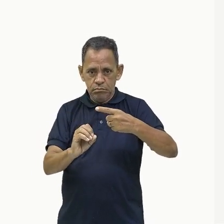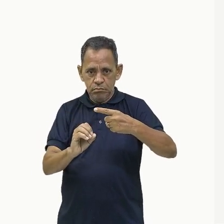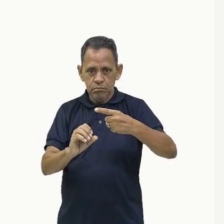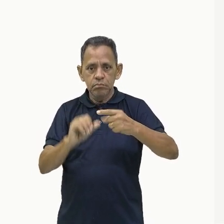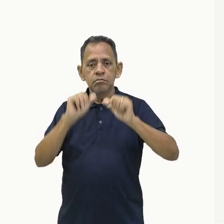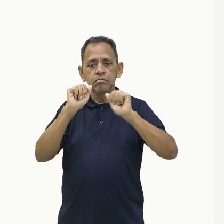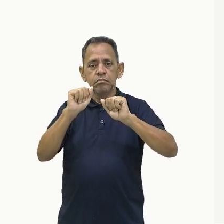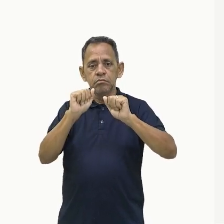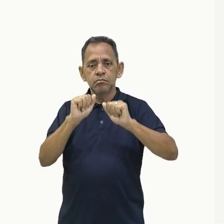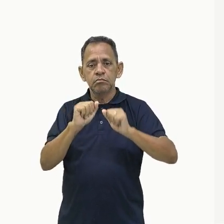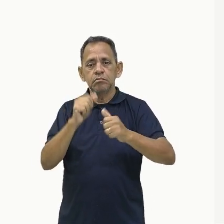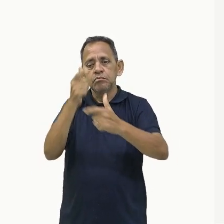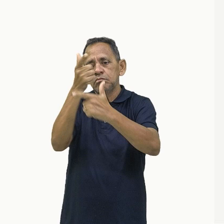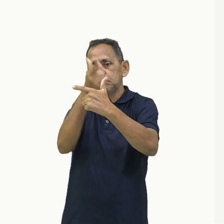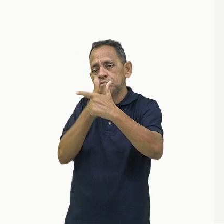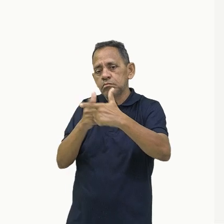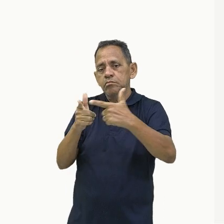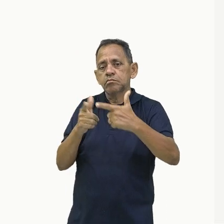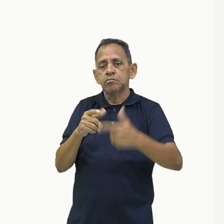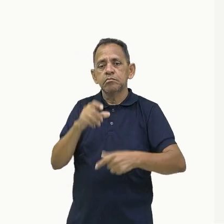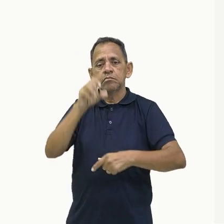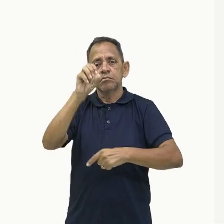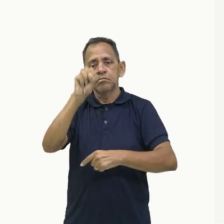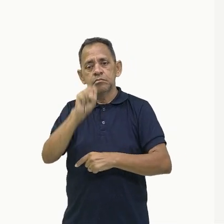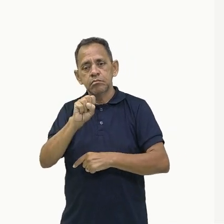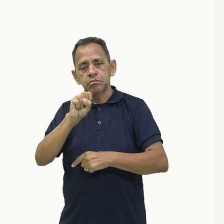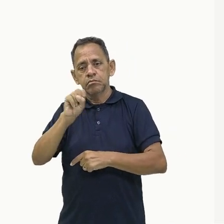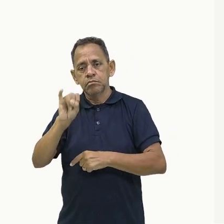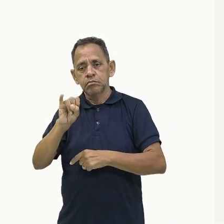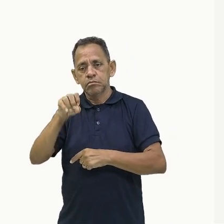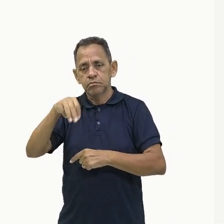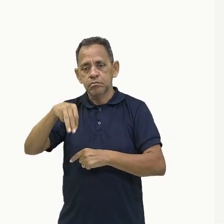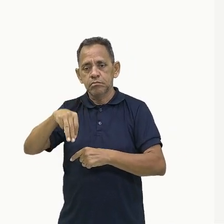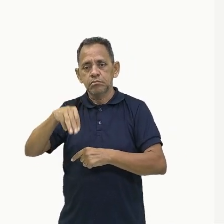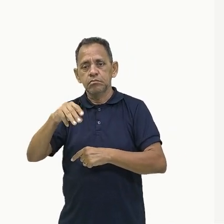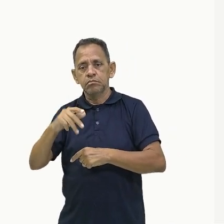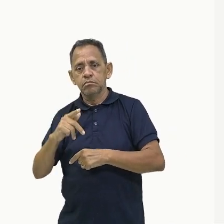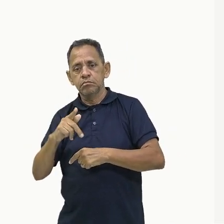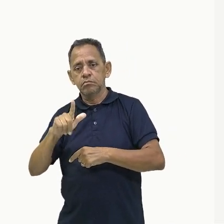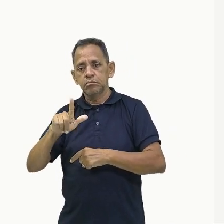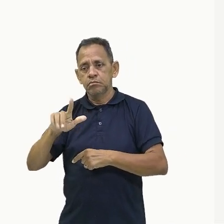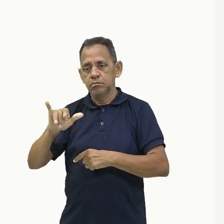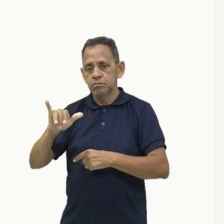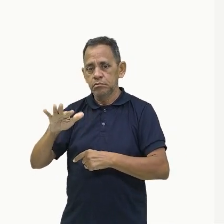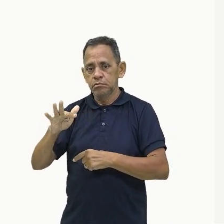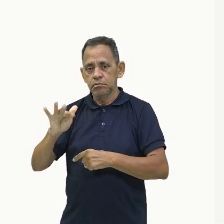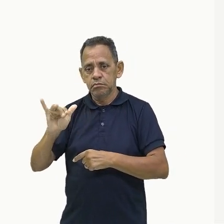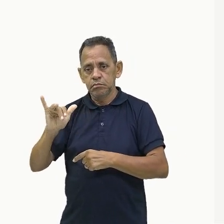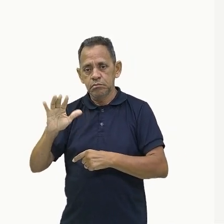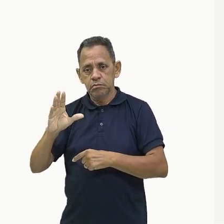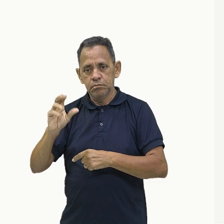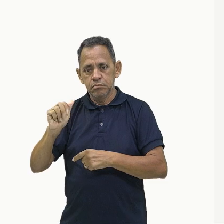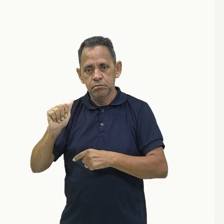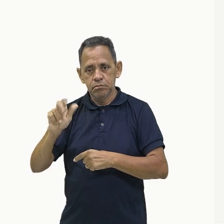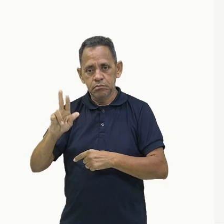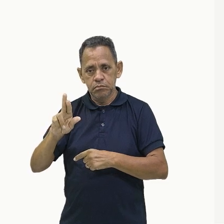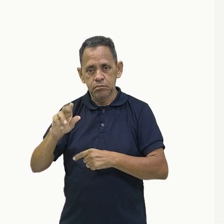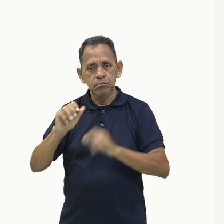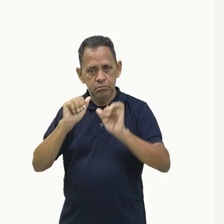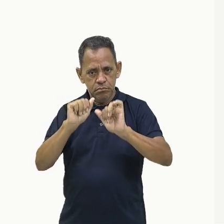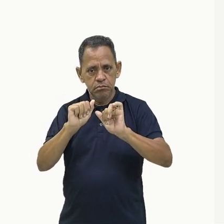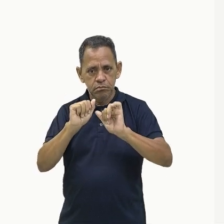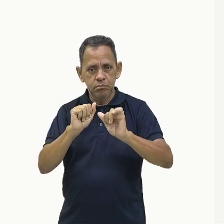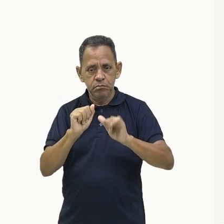posso simplificar, tá? Ou seja, eu posso simplesmente anular esses dois zeros e o